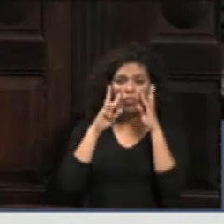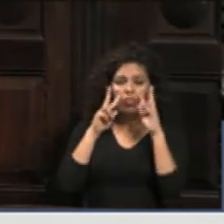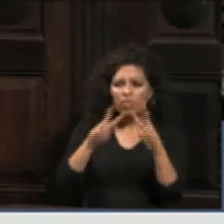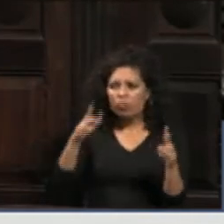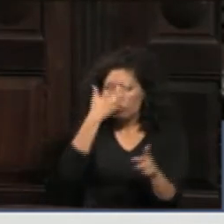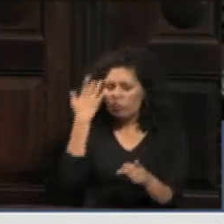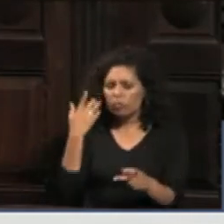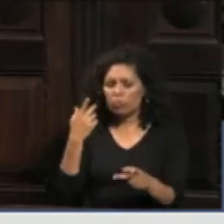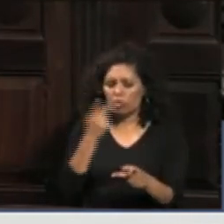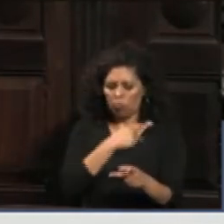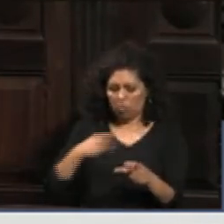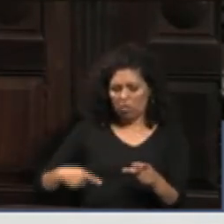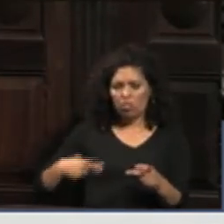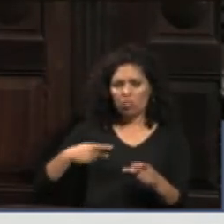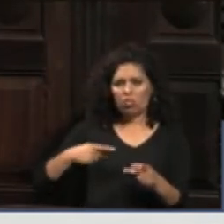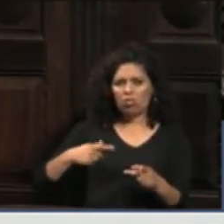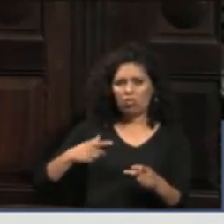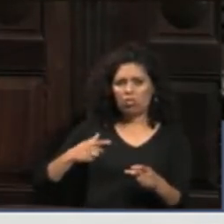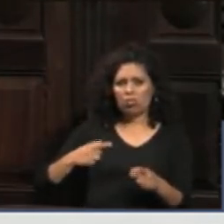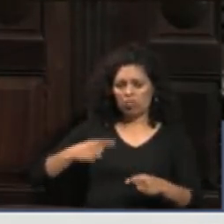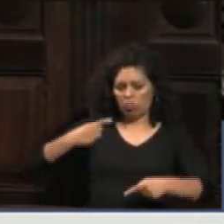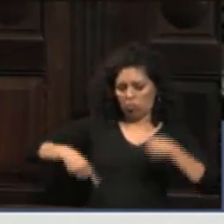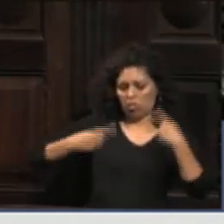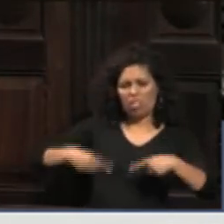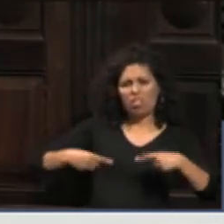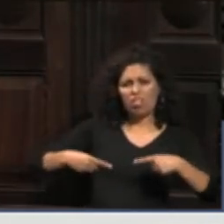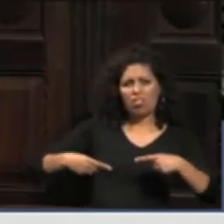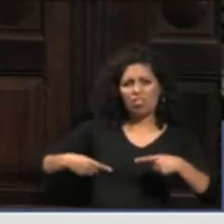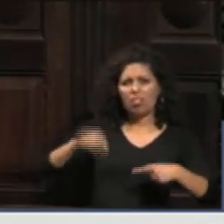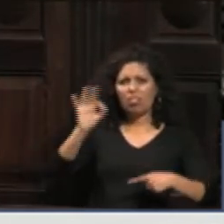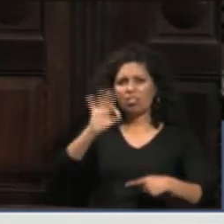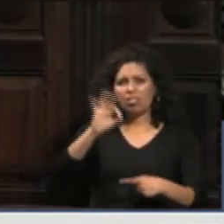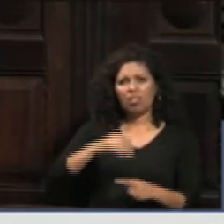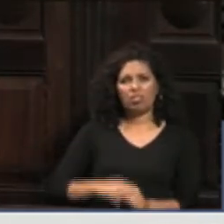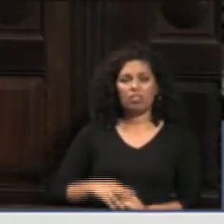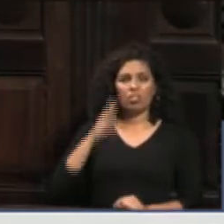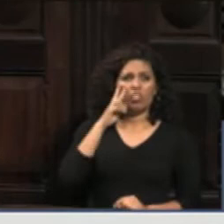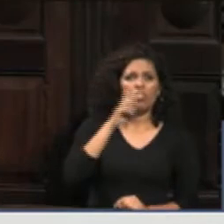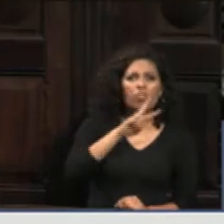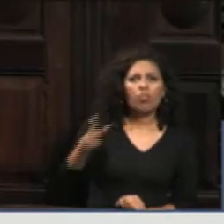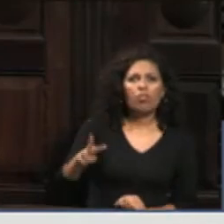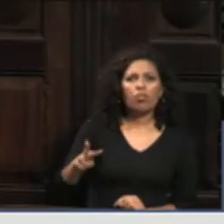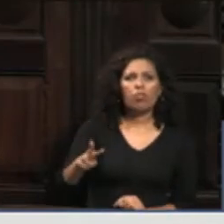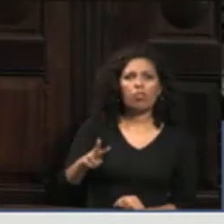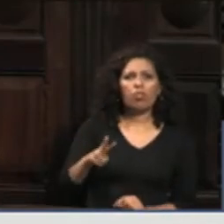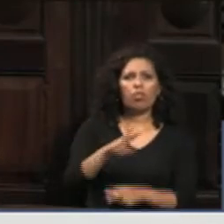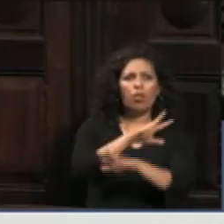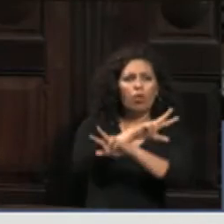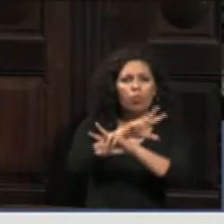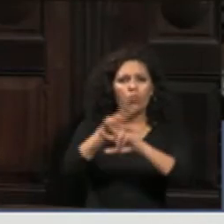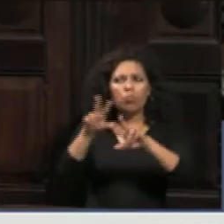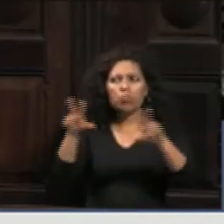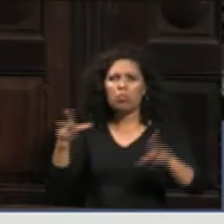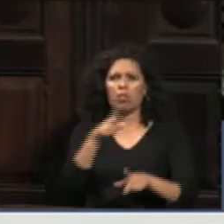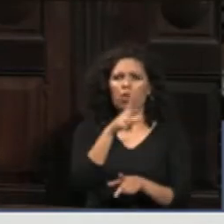aí diante de um cenário que a gente não pode, inclusive,